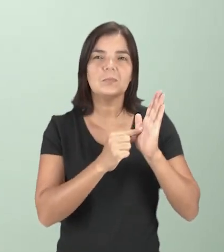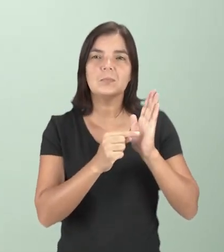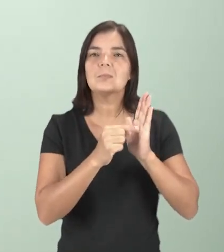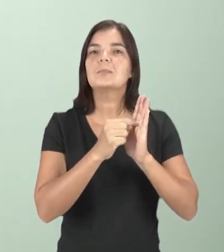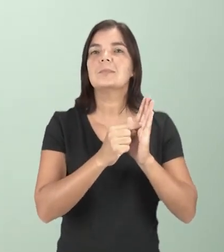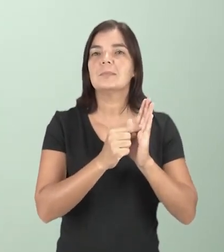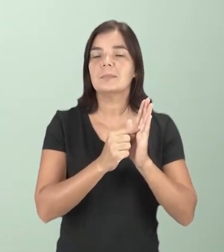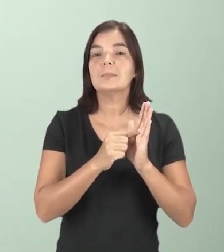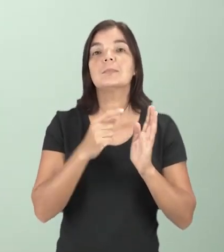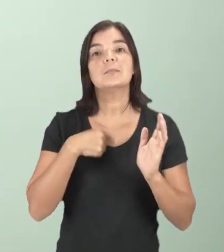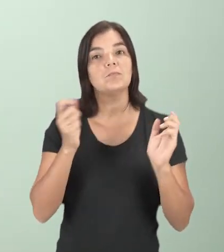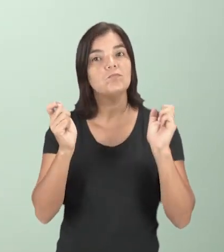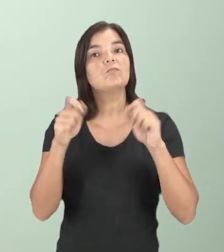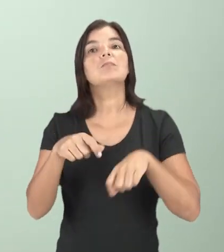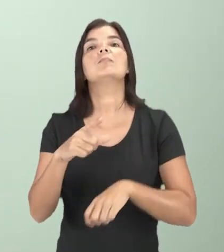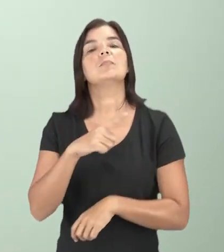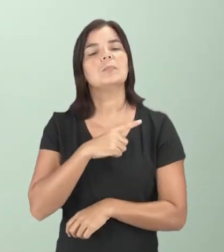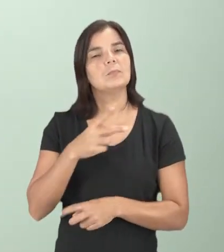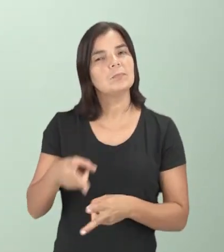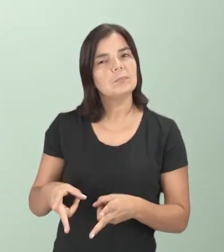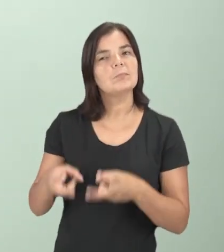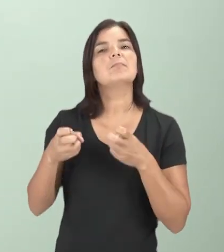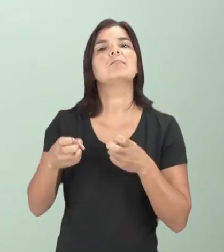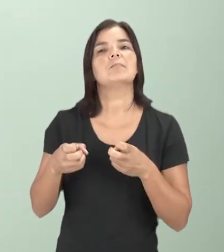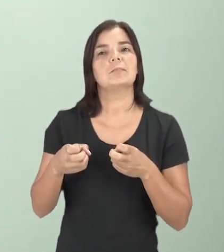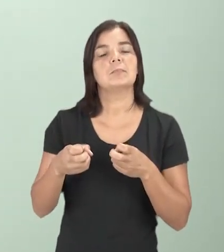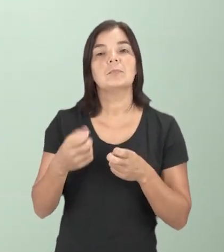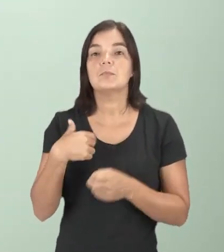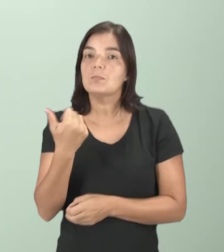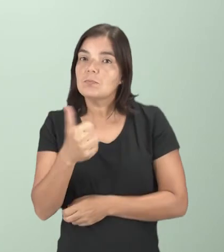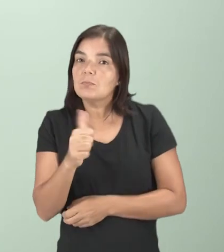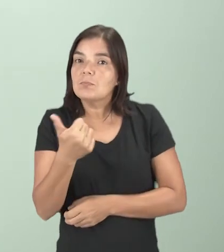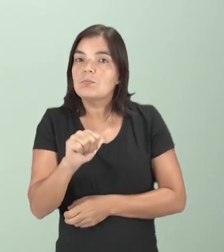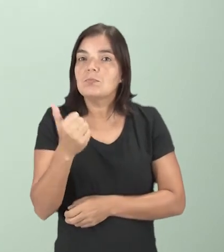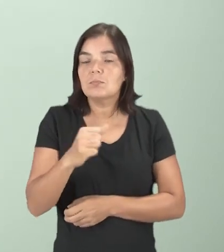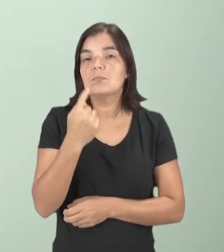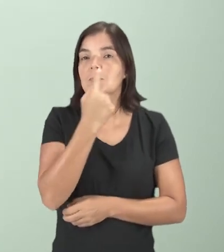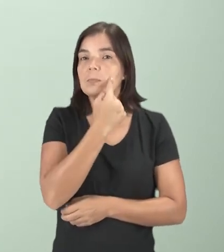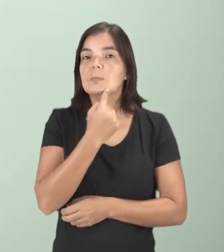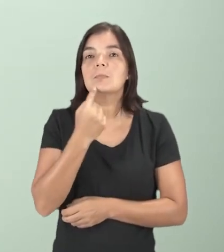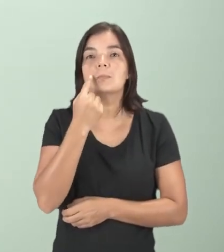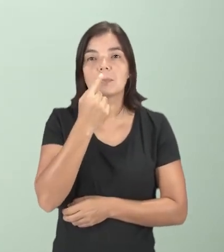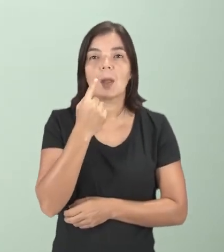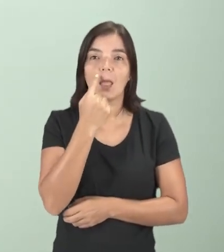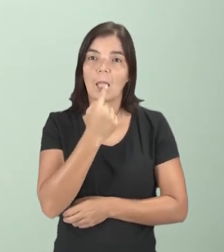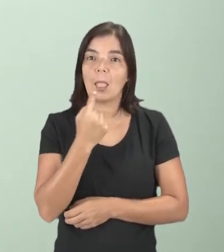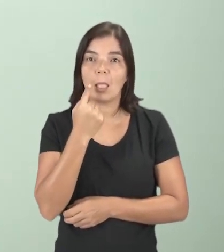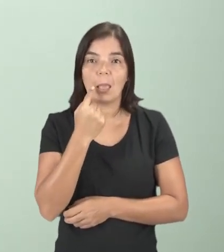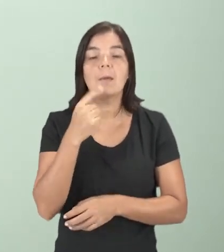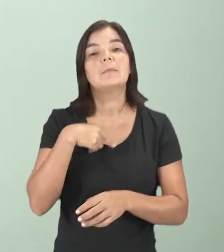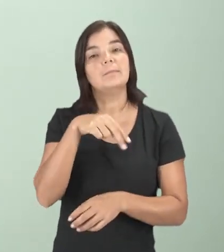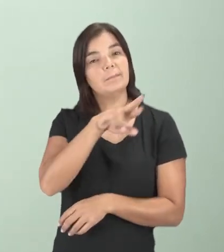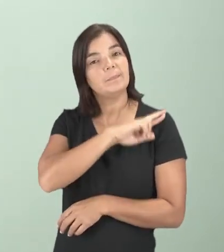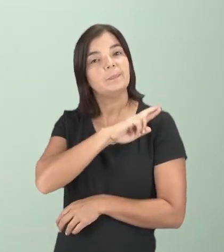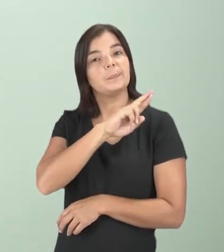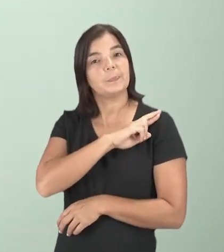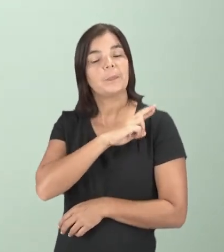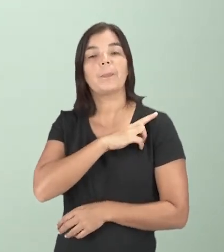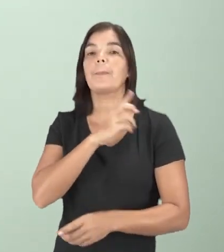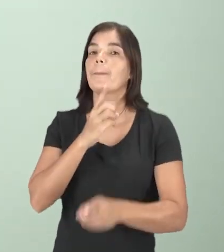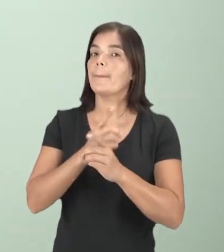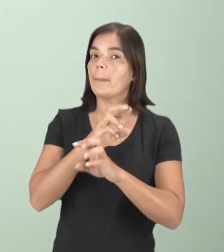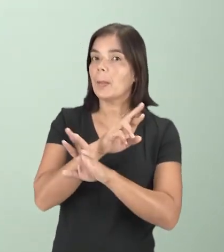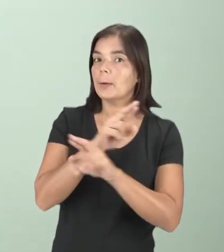que nós podemos até perceber ao analisar a anatomia da sua língua. Ele é responsável por